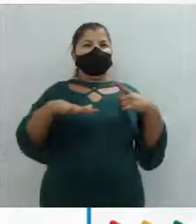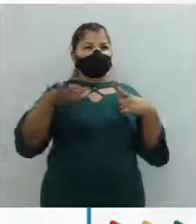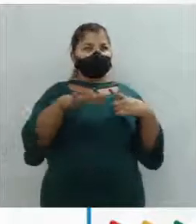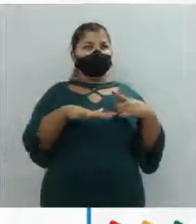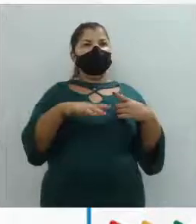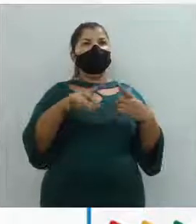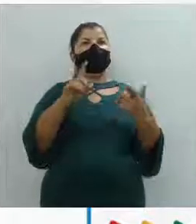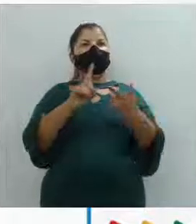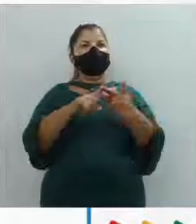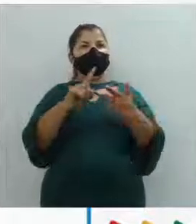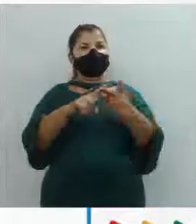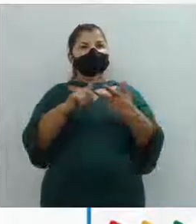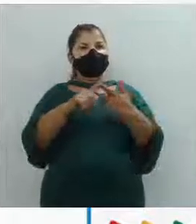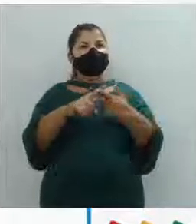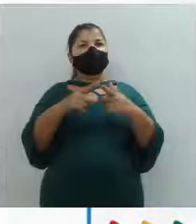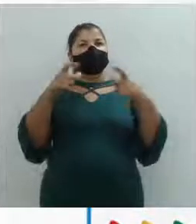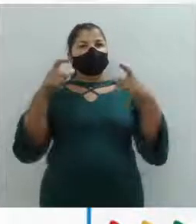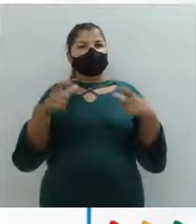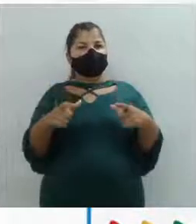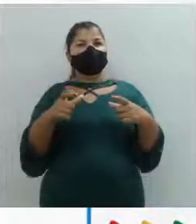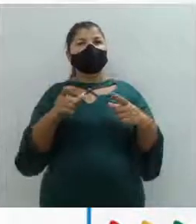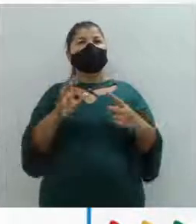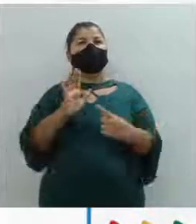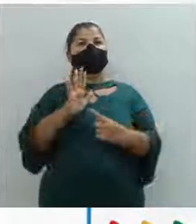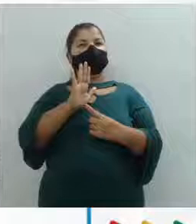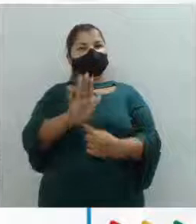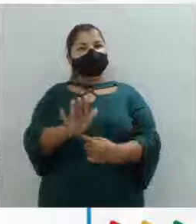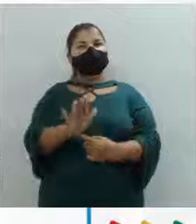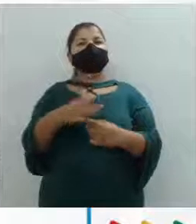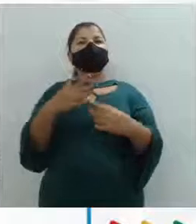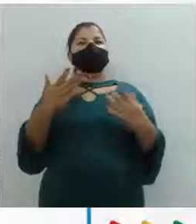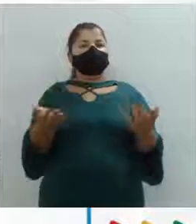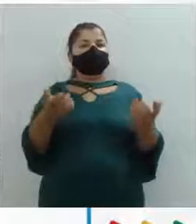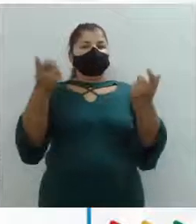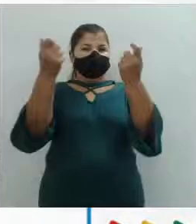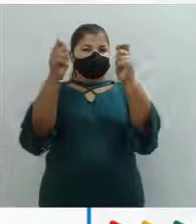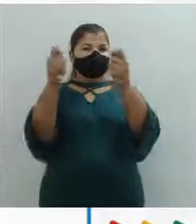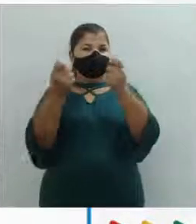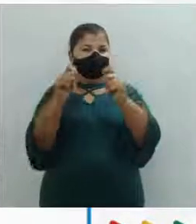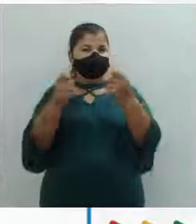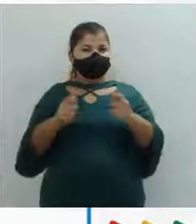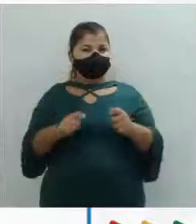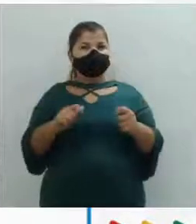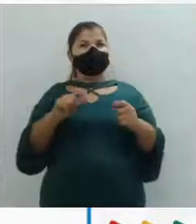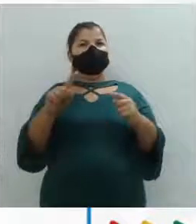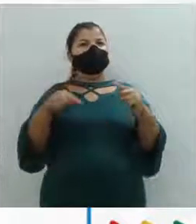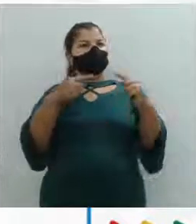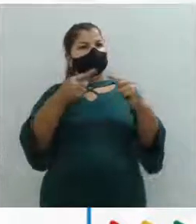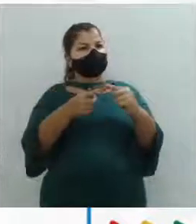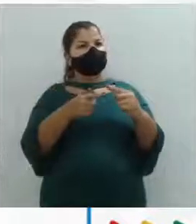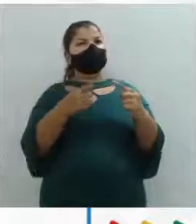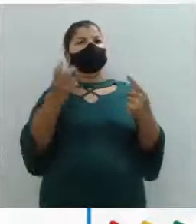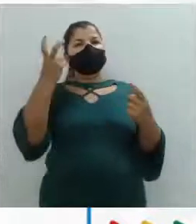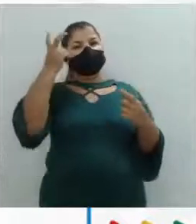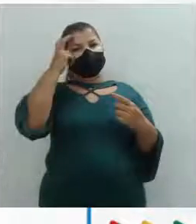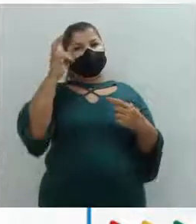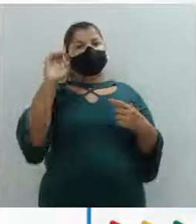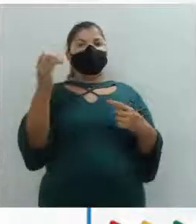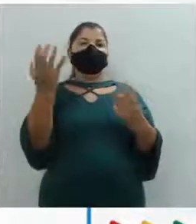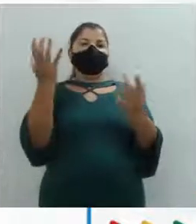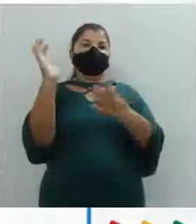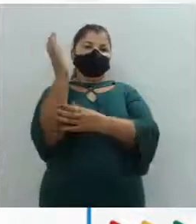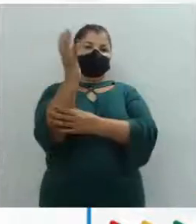do espaço representado na obra de arte, no objeto da cultura ou da